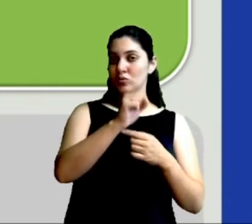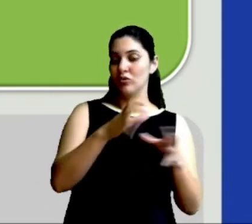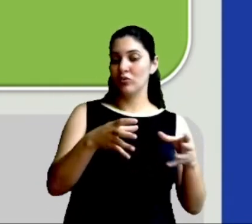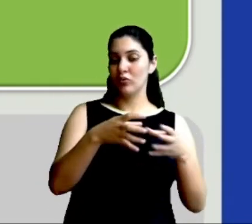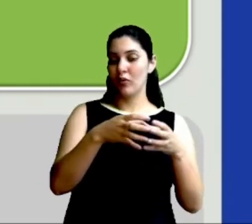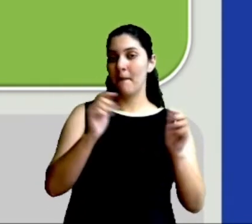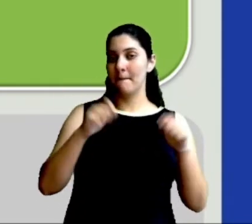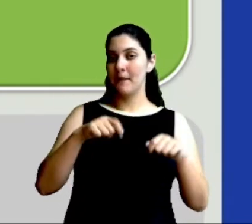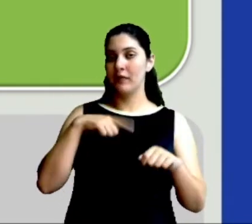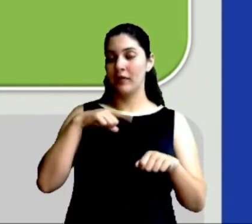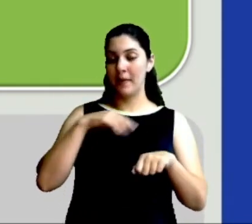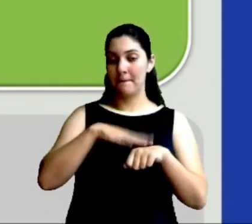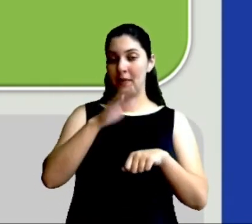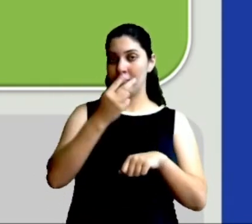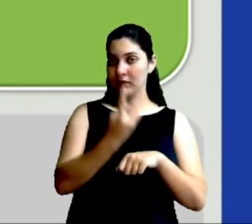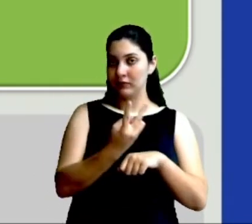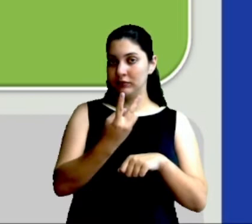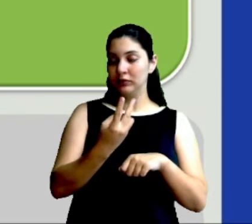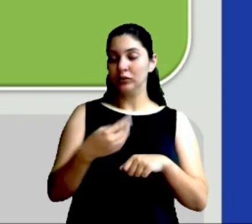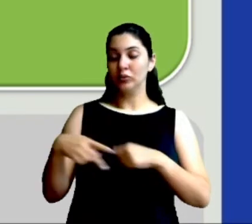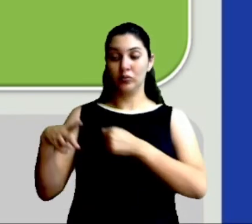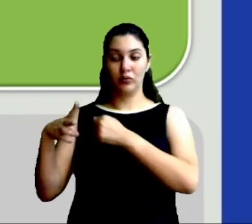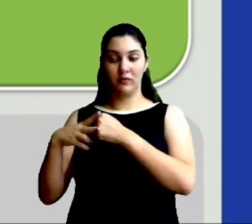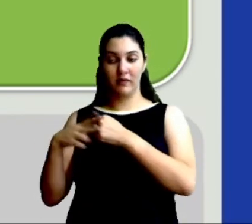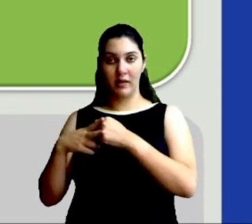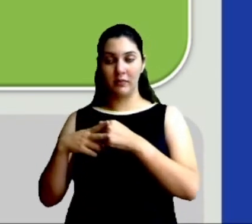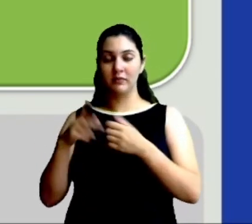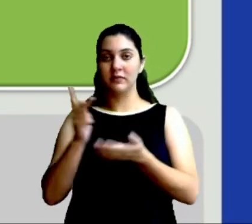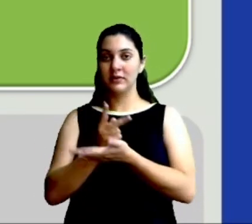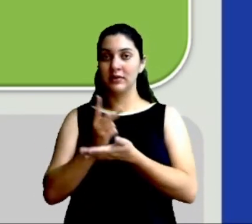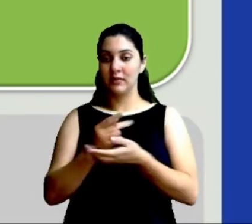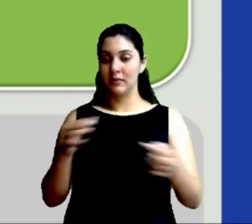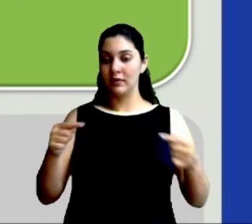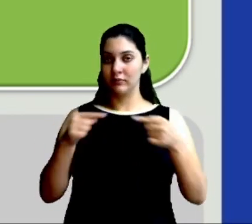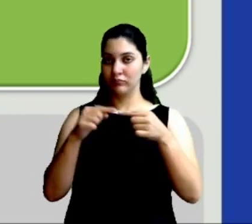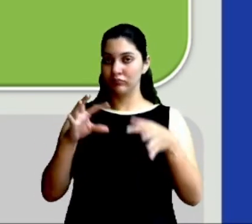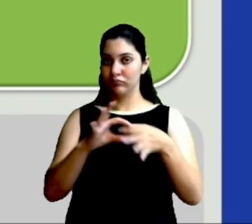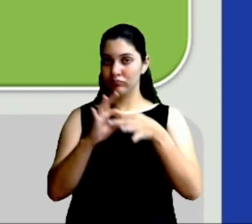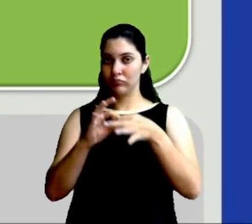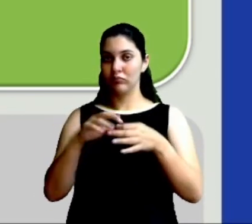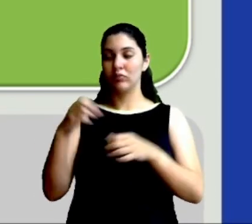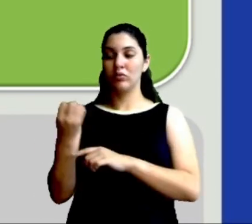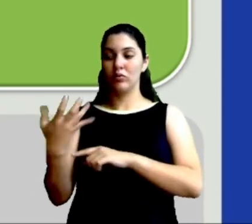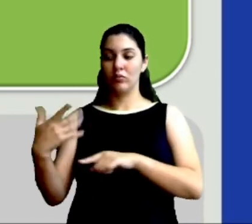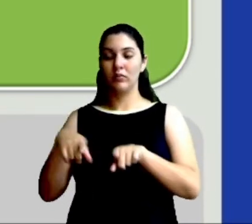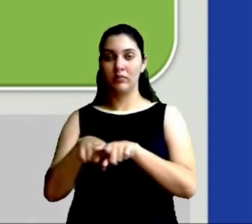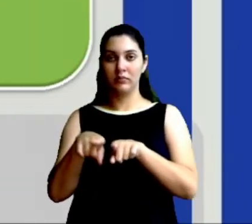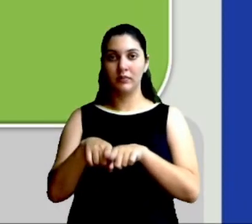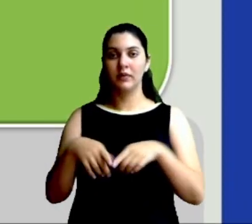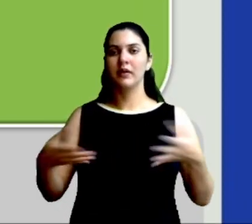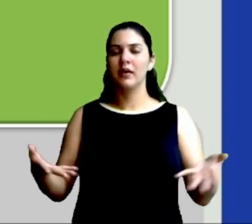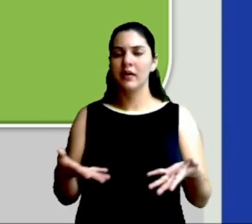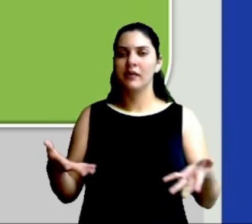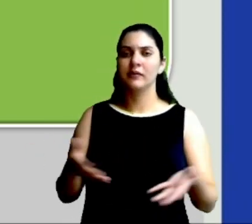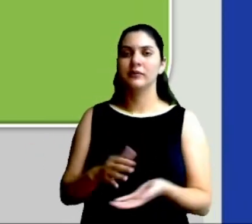pode ser que venha mais de dois. O verbo vai estar sempre no plural. Agora,